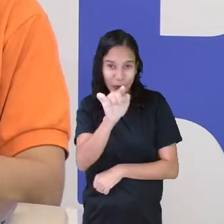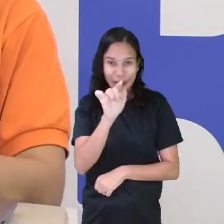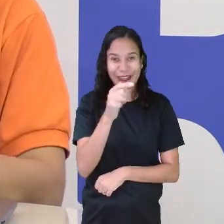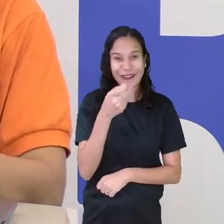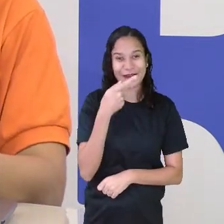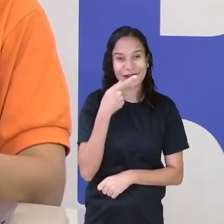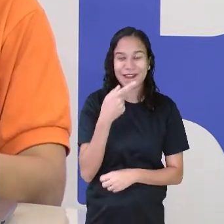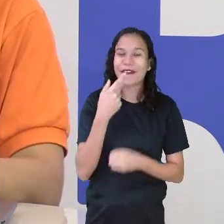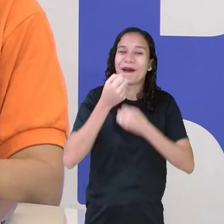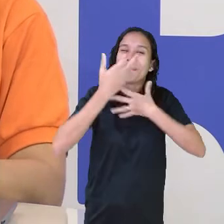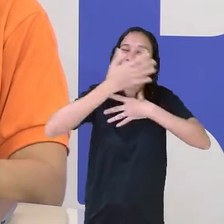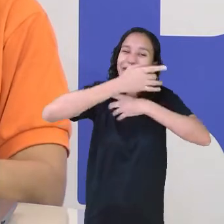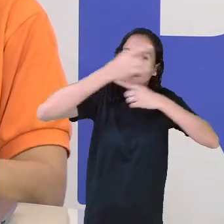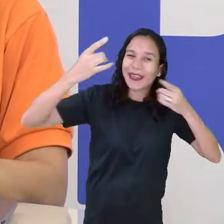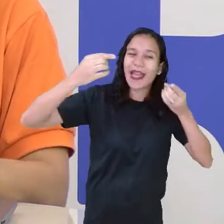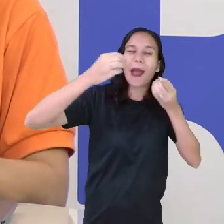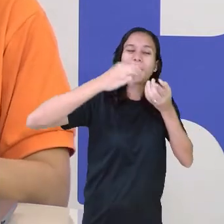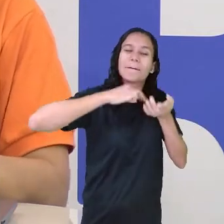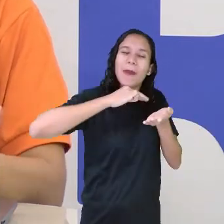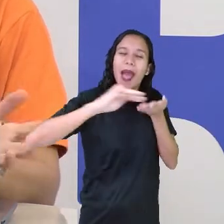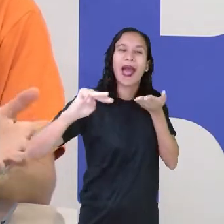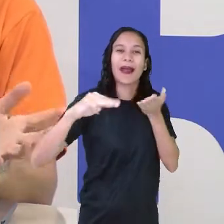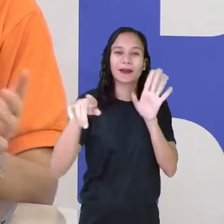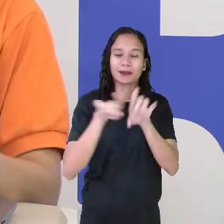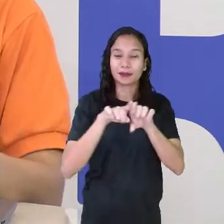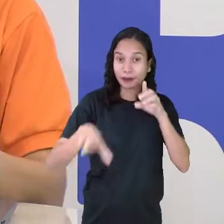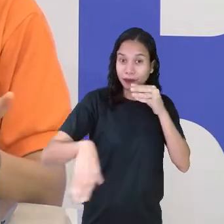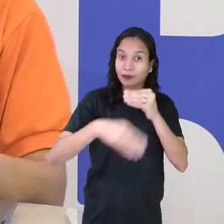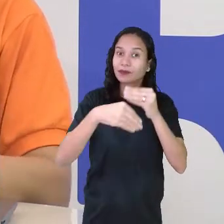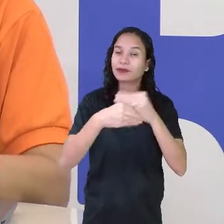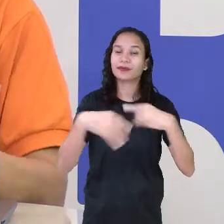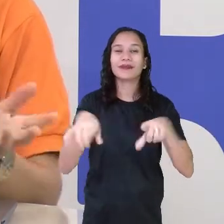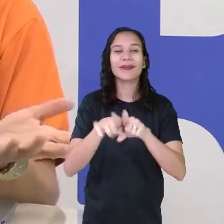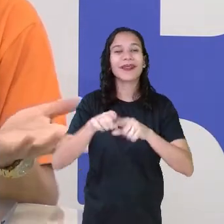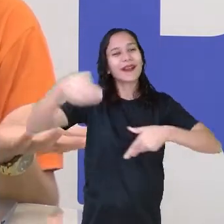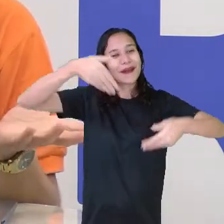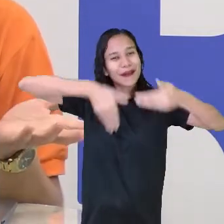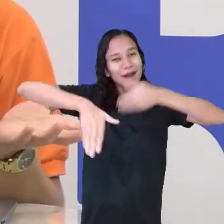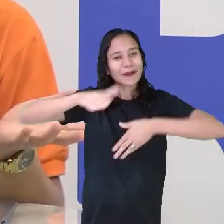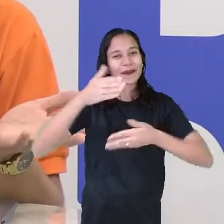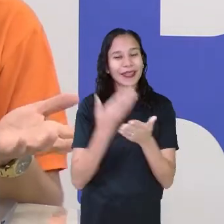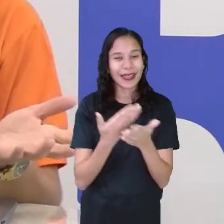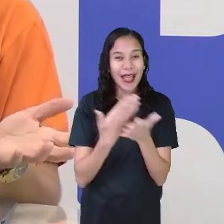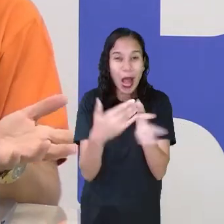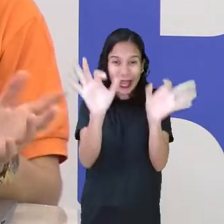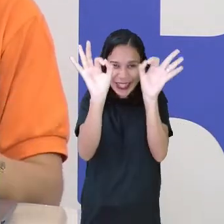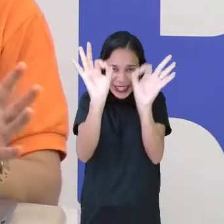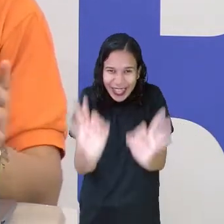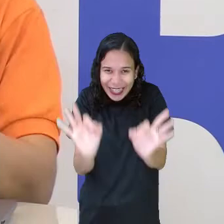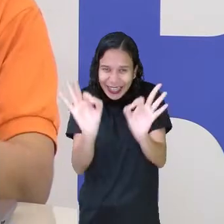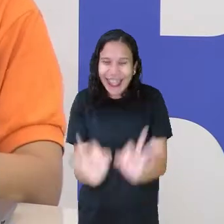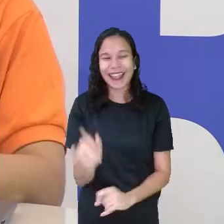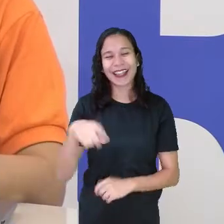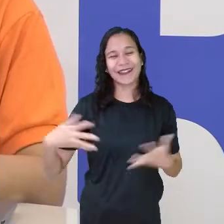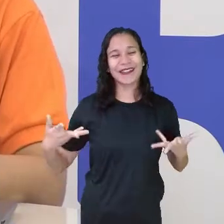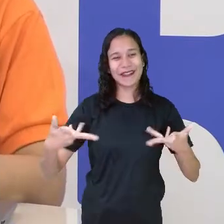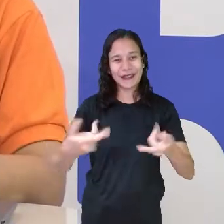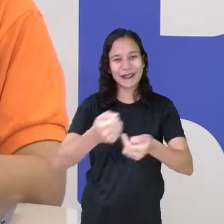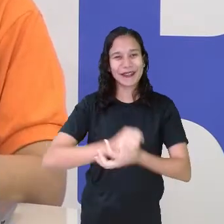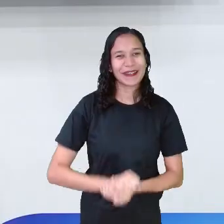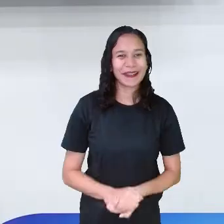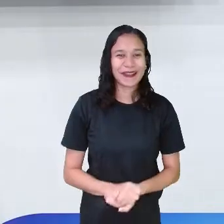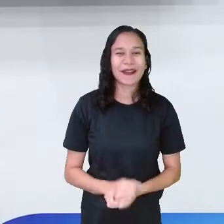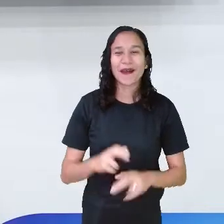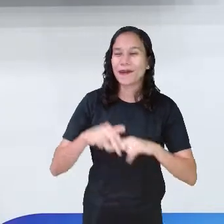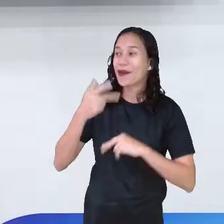mandar sua mensagem, fazer seu comentário, claro, participar dessa aula que certeza será maravilhosa. Então,